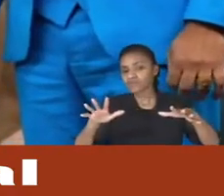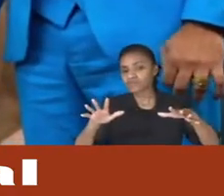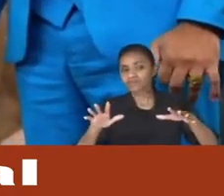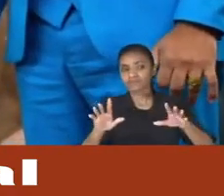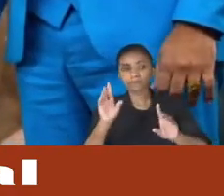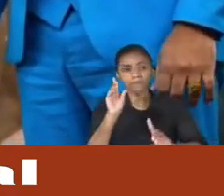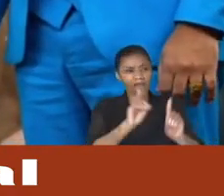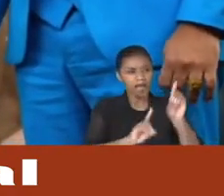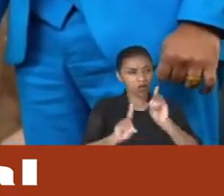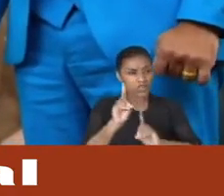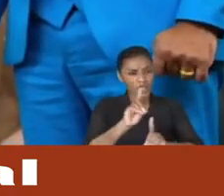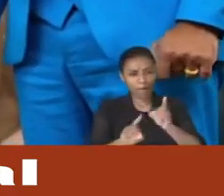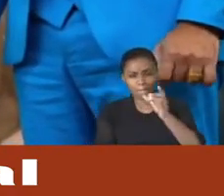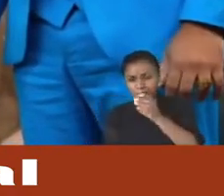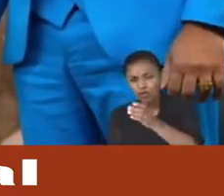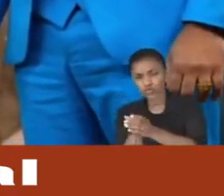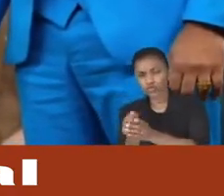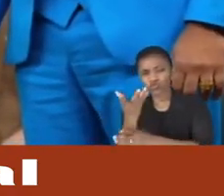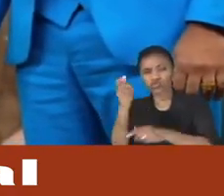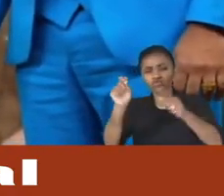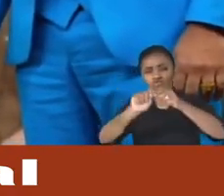Alguém produz os milagres em você?